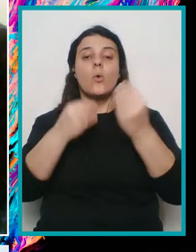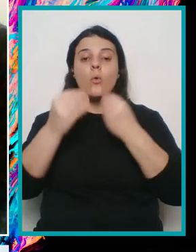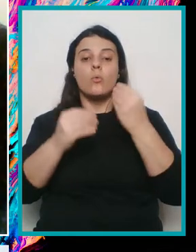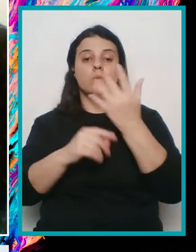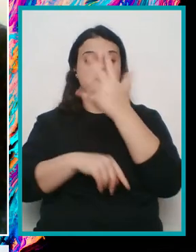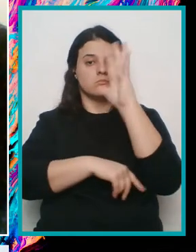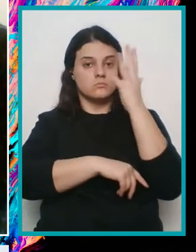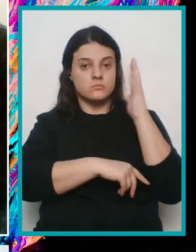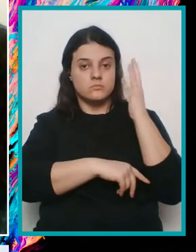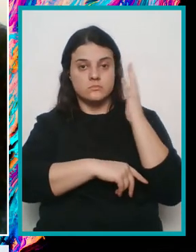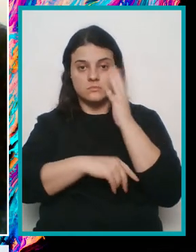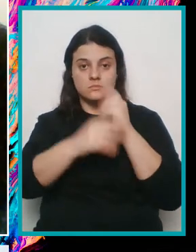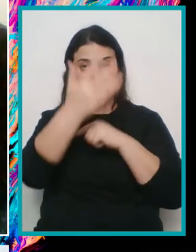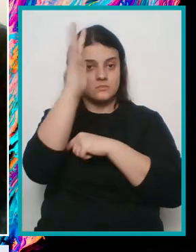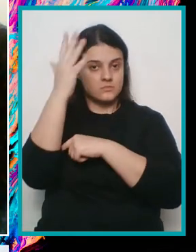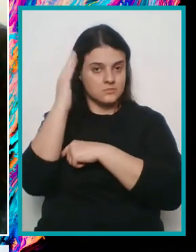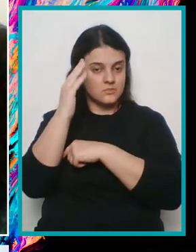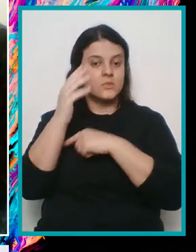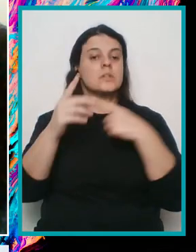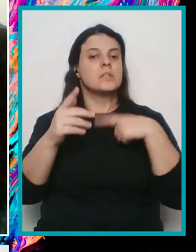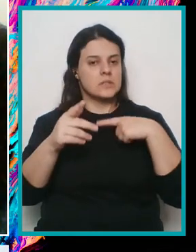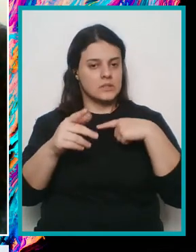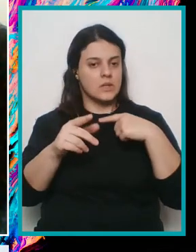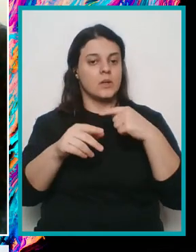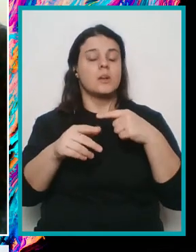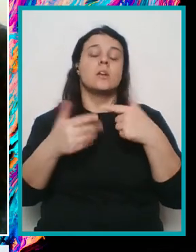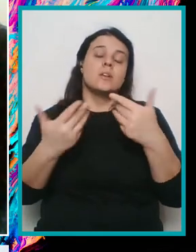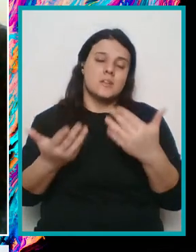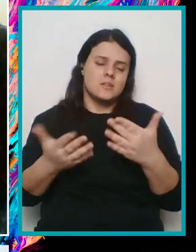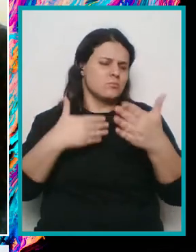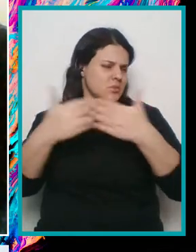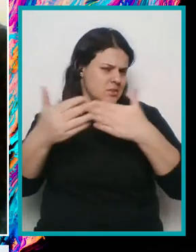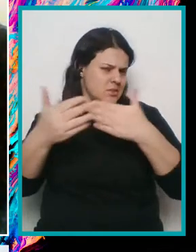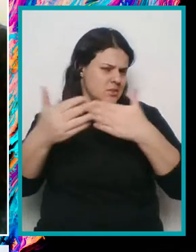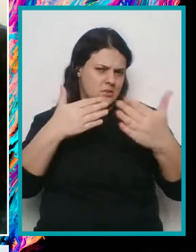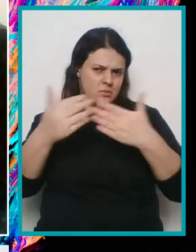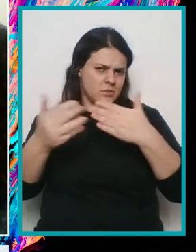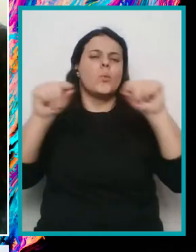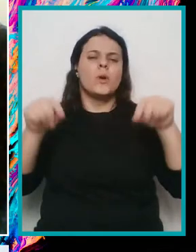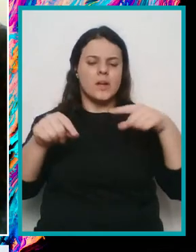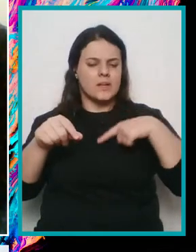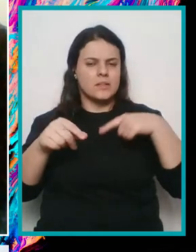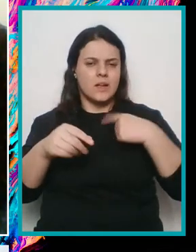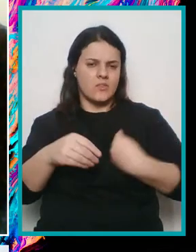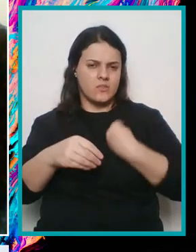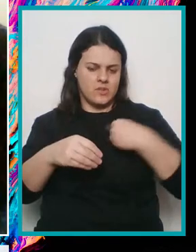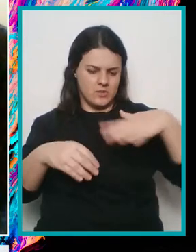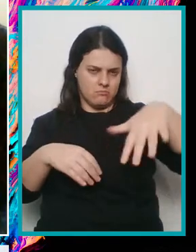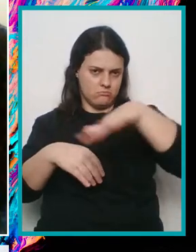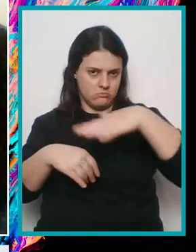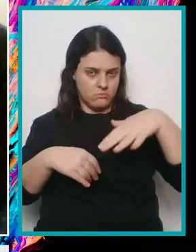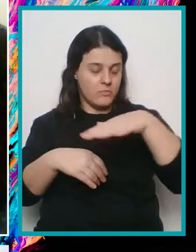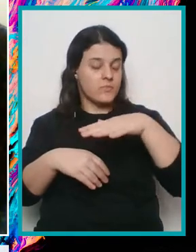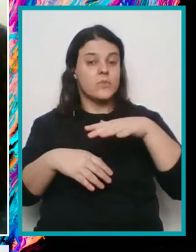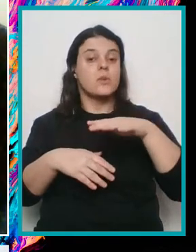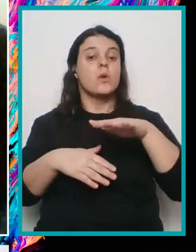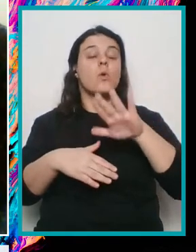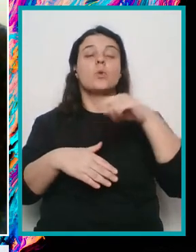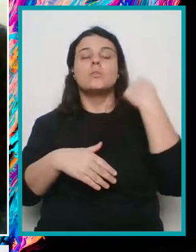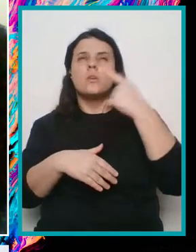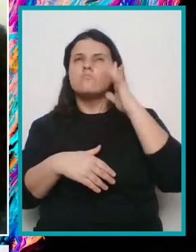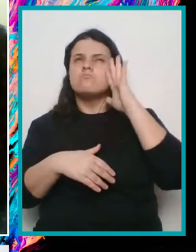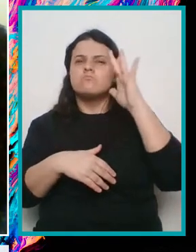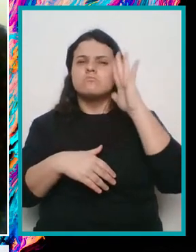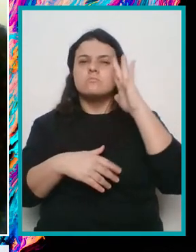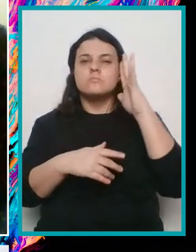por pasto e monocultura. Isso independentemente do bioma ao qual nos referirmos, né? O que mais toca o nosso imaginário, a